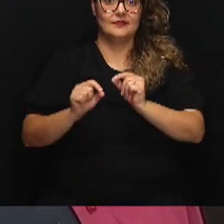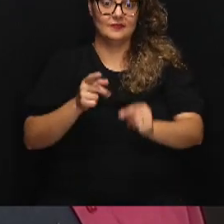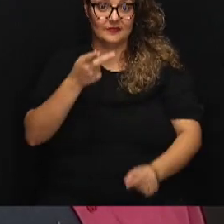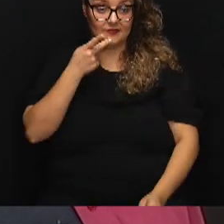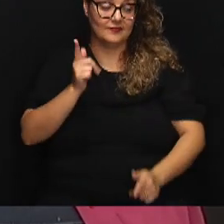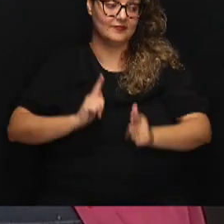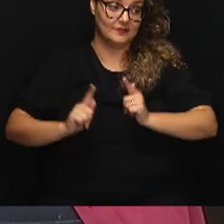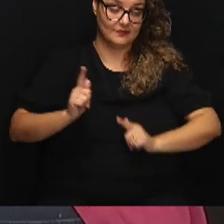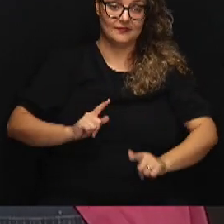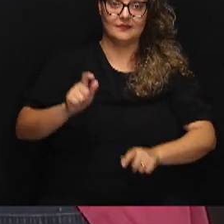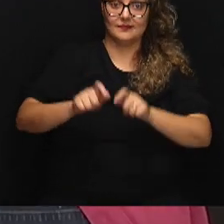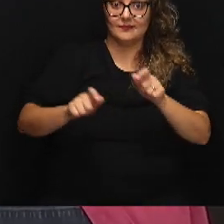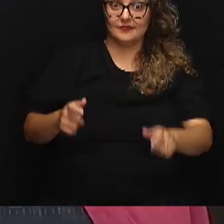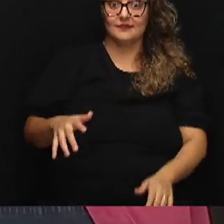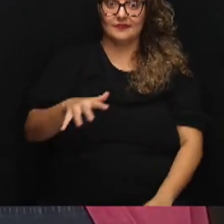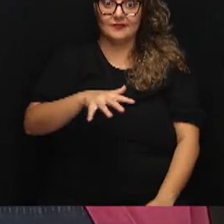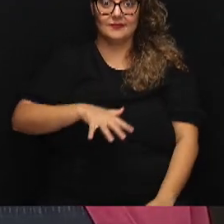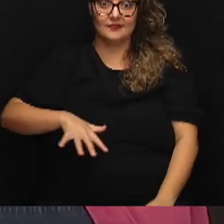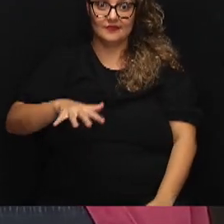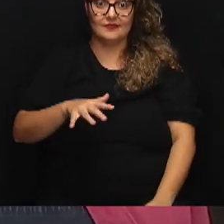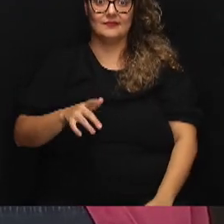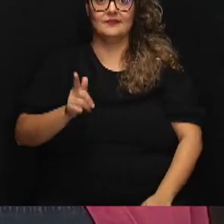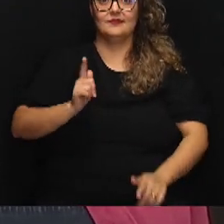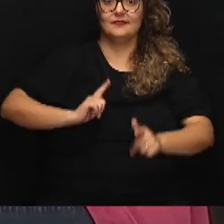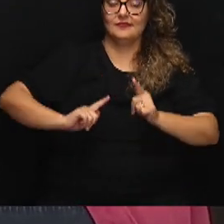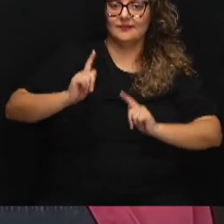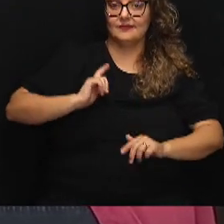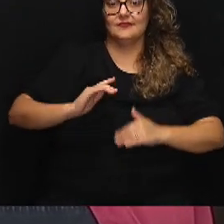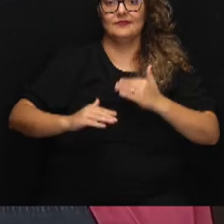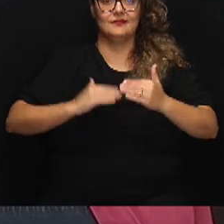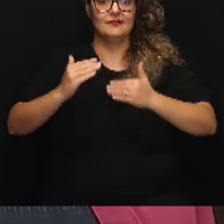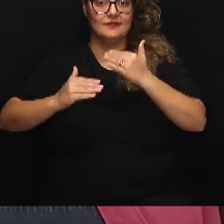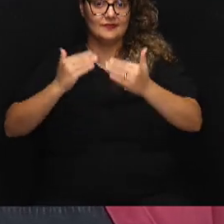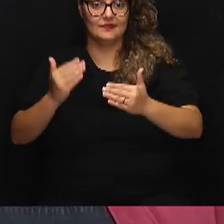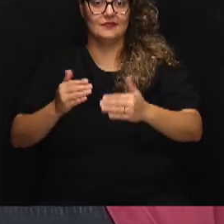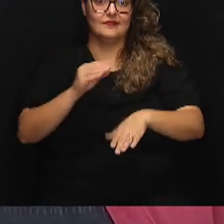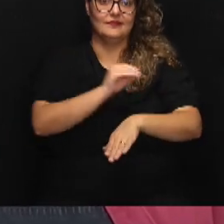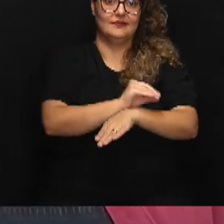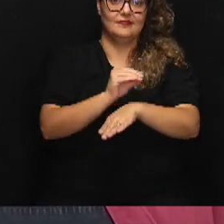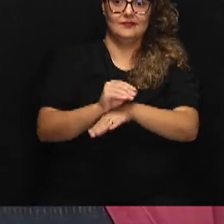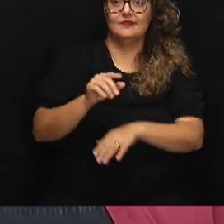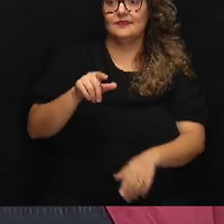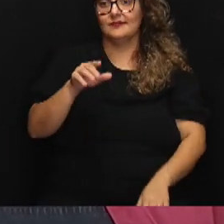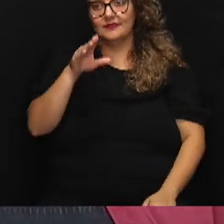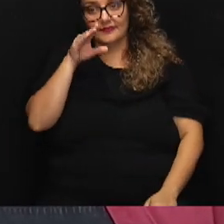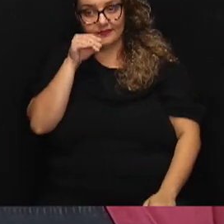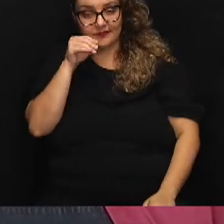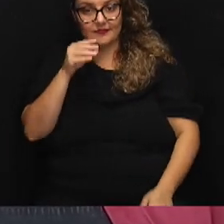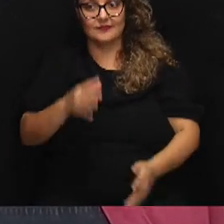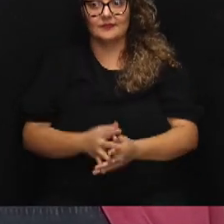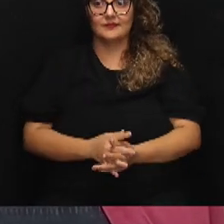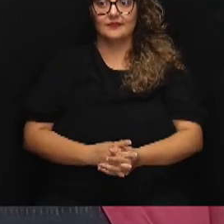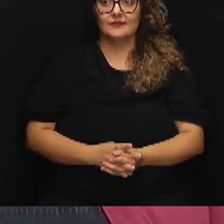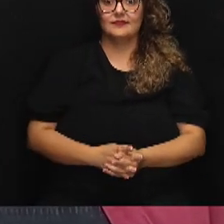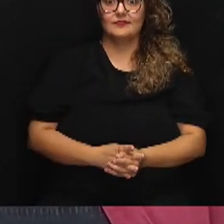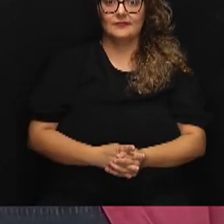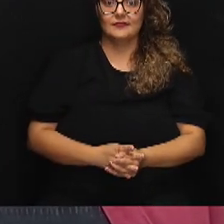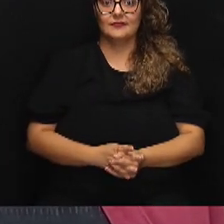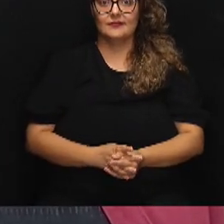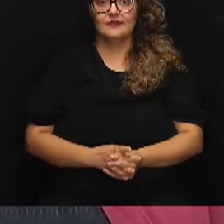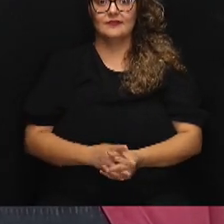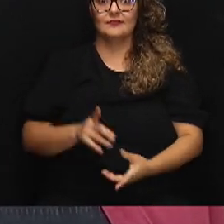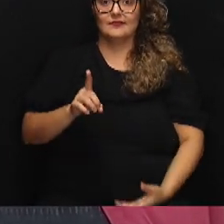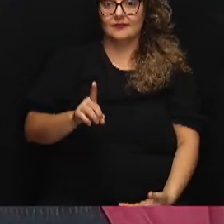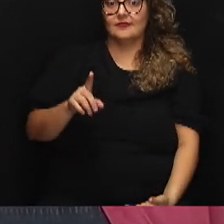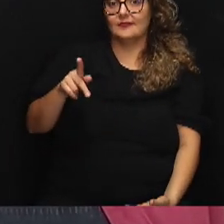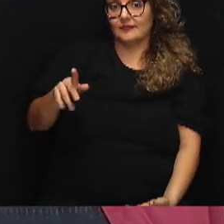de pessoas? É a área que vai gerir, vai desenvolver, vai cuidar dos funcionários. O DP está atrelado a essa